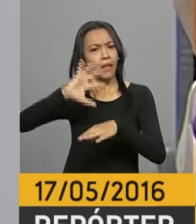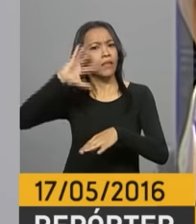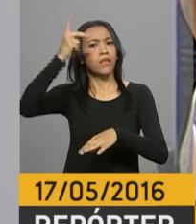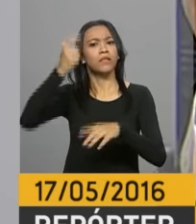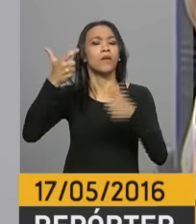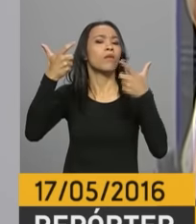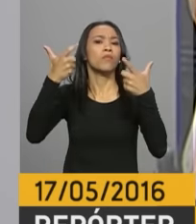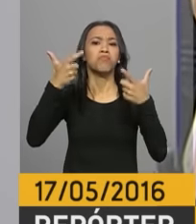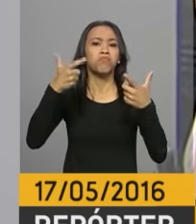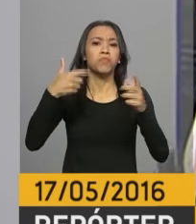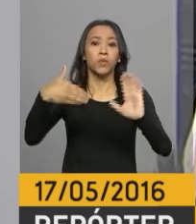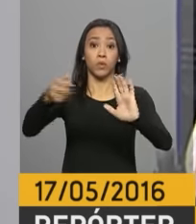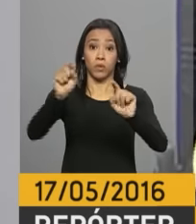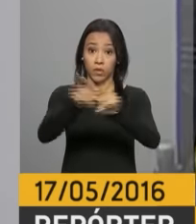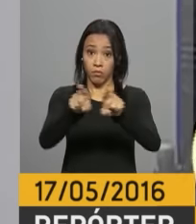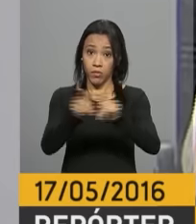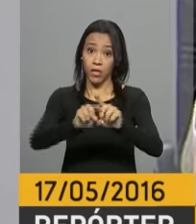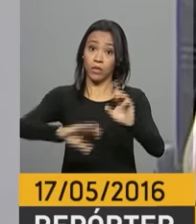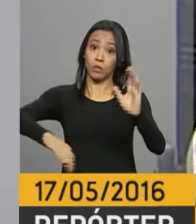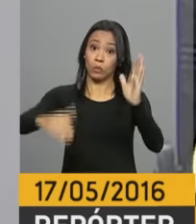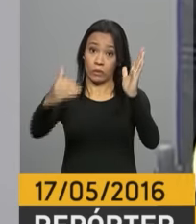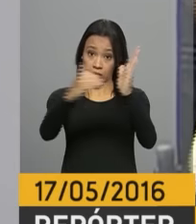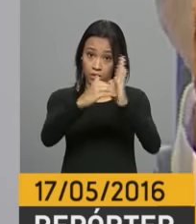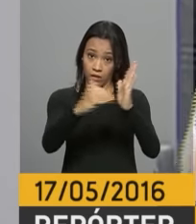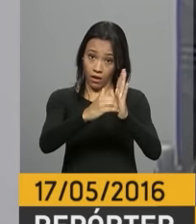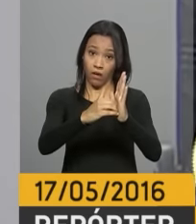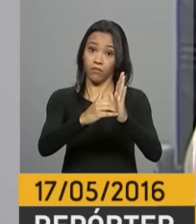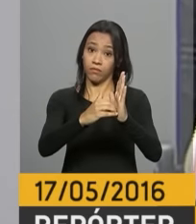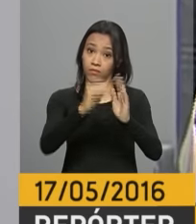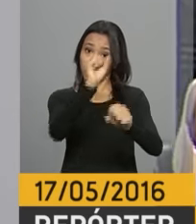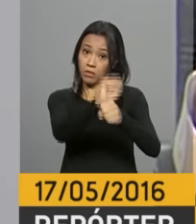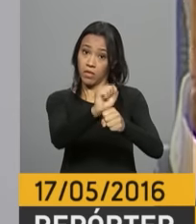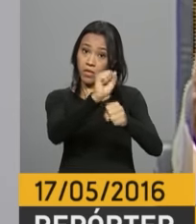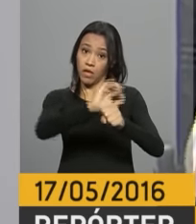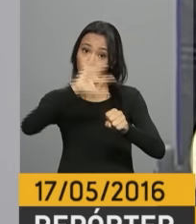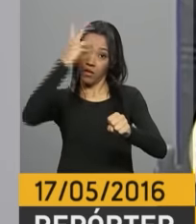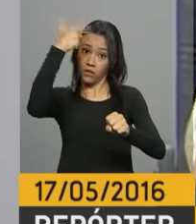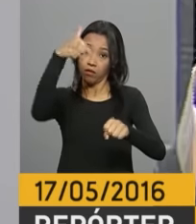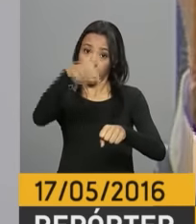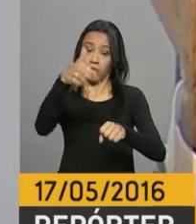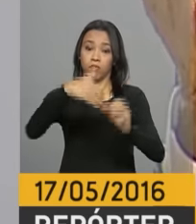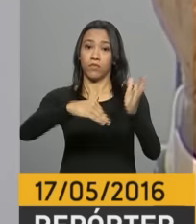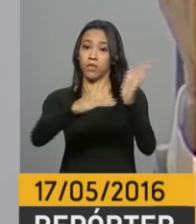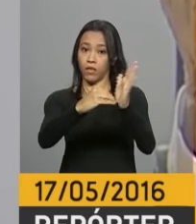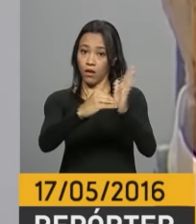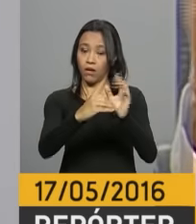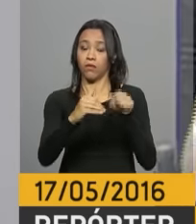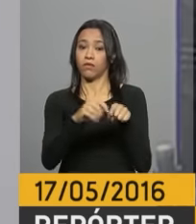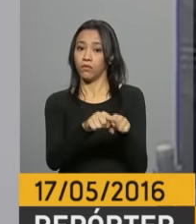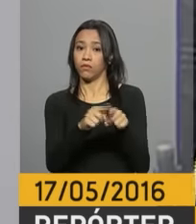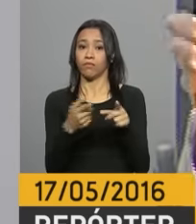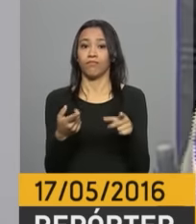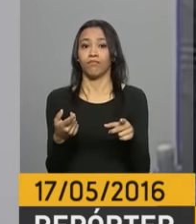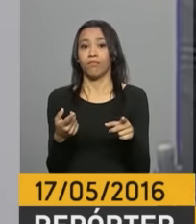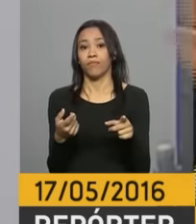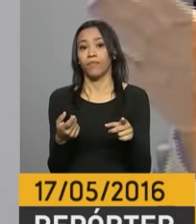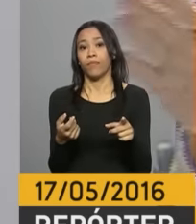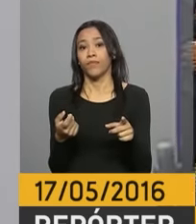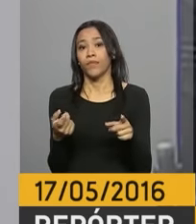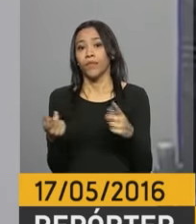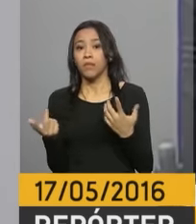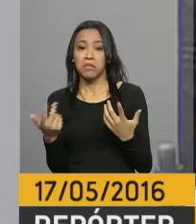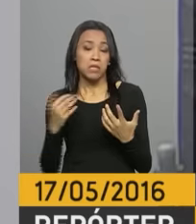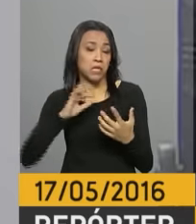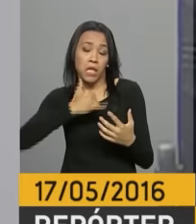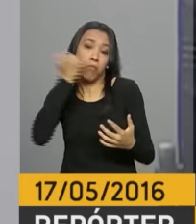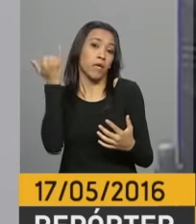tomada nos próximos meses, que vai, de uma forma ou de outra, eliminar uma incerteza, independentemente de qual seja